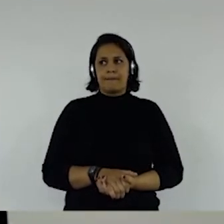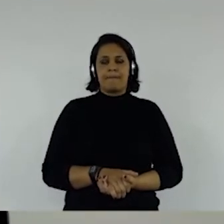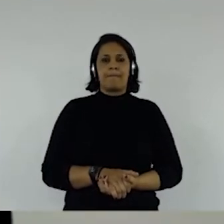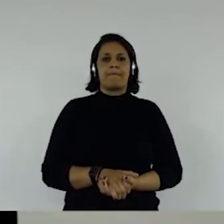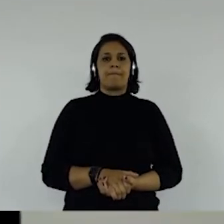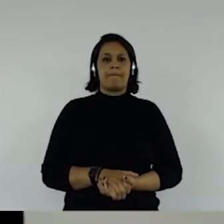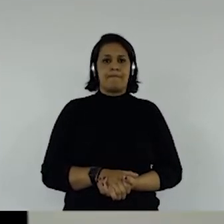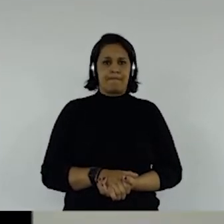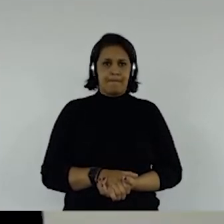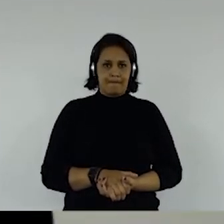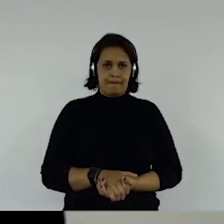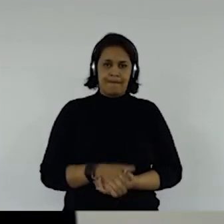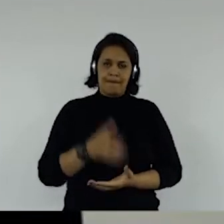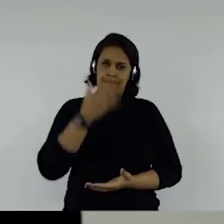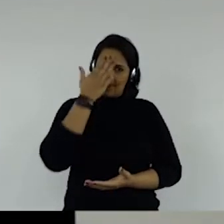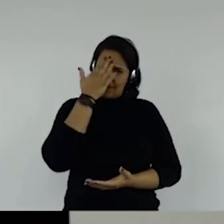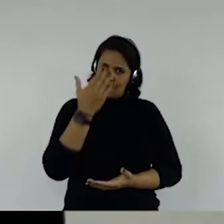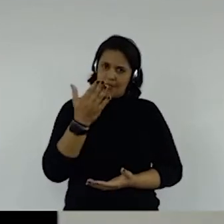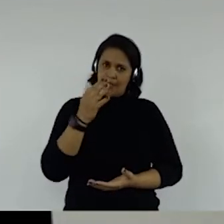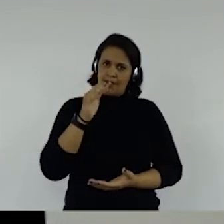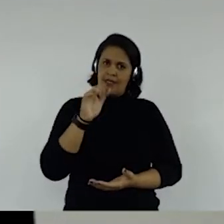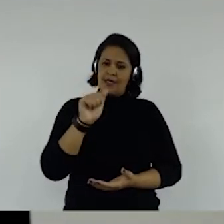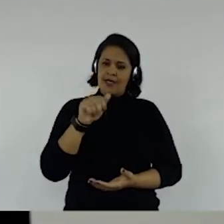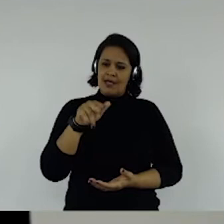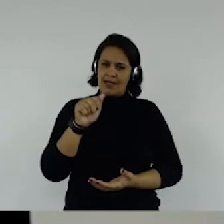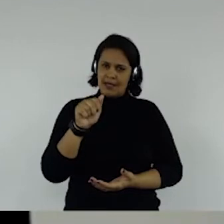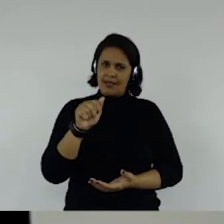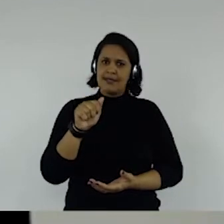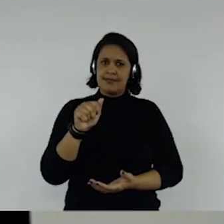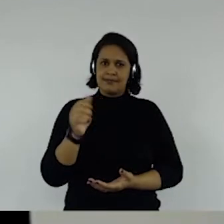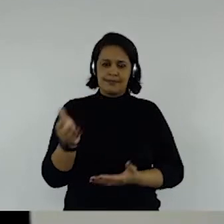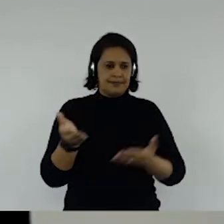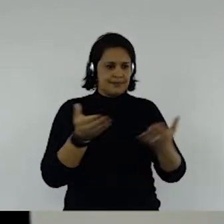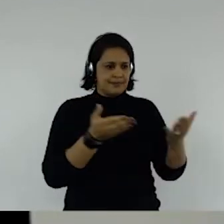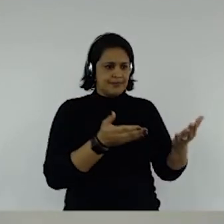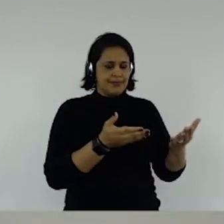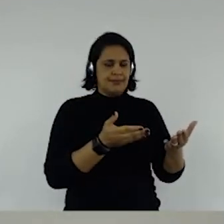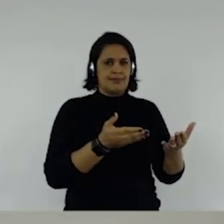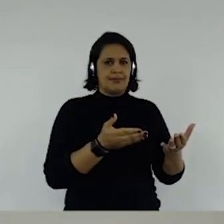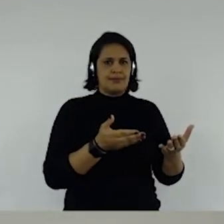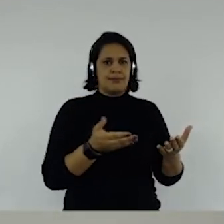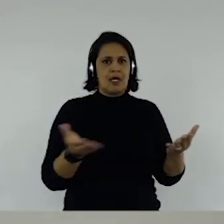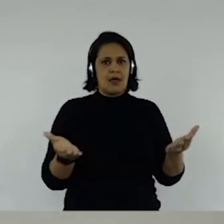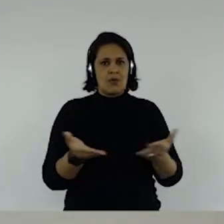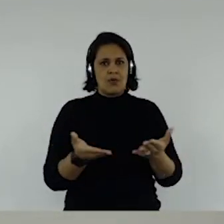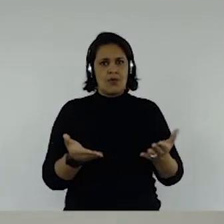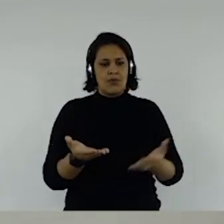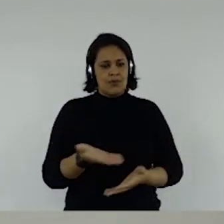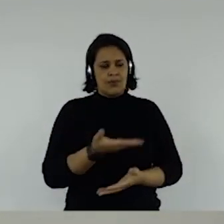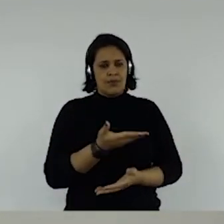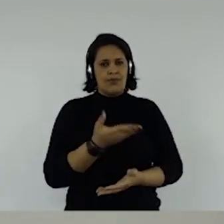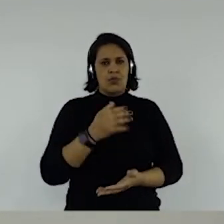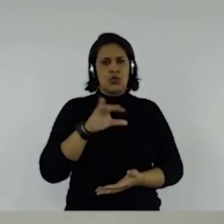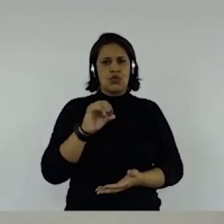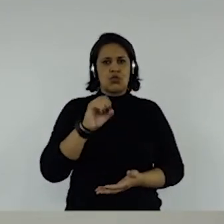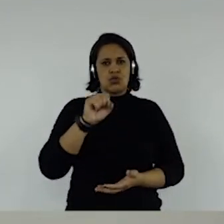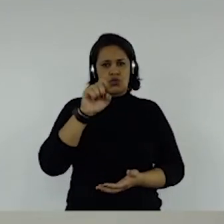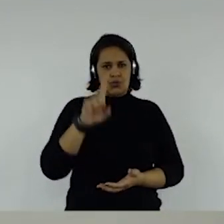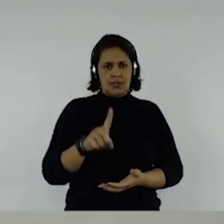Obrigada, doutora Ana Frazão. Vamos continuar a nossa intervenção, otorgando a palavra ao doutor José